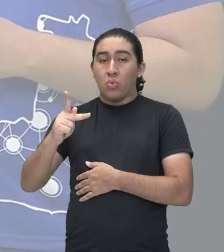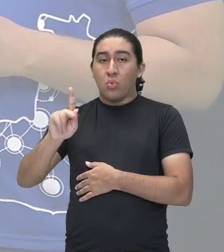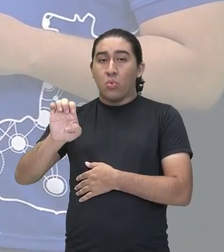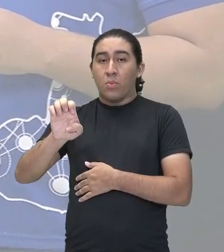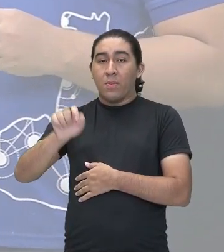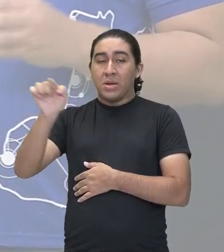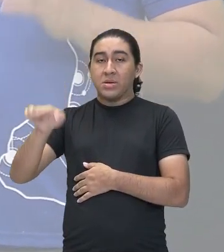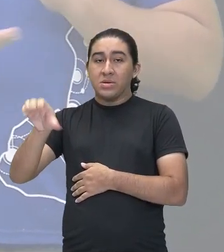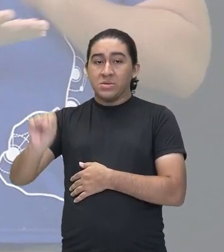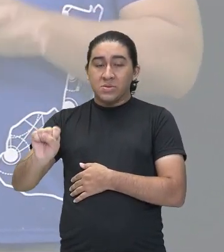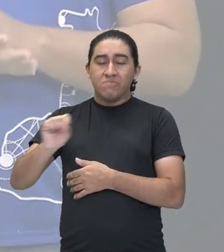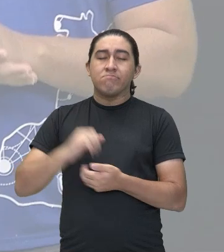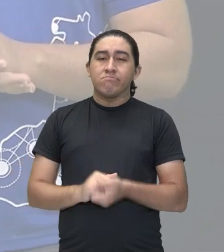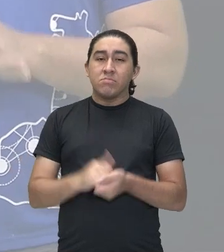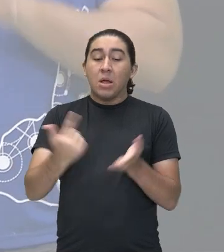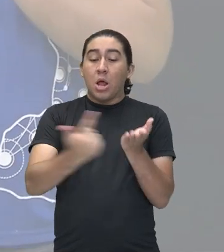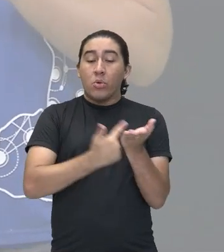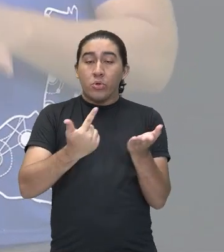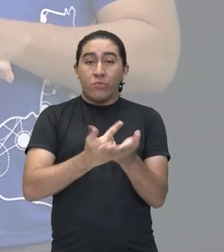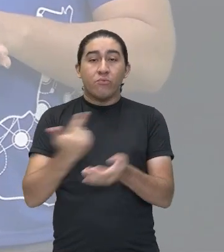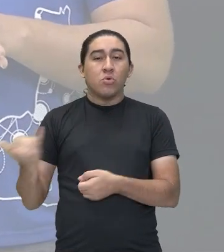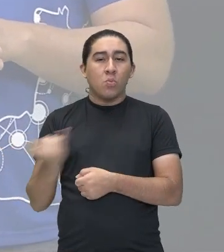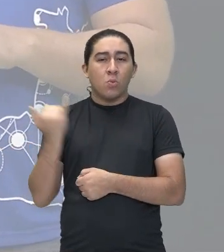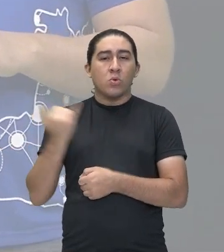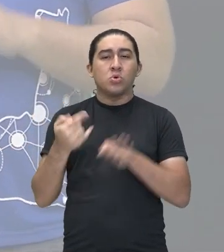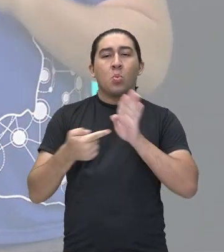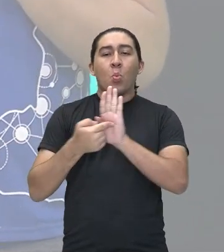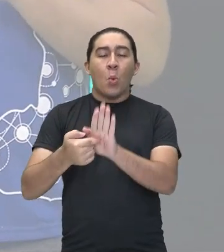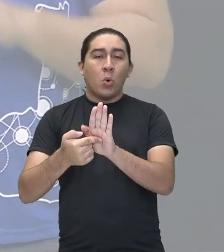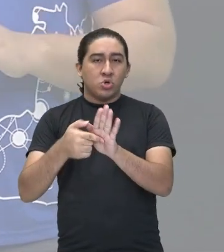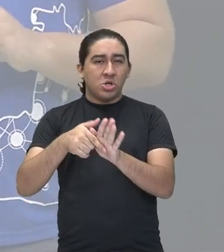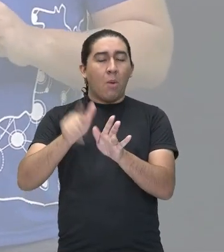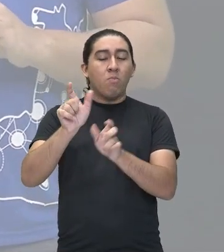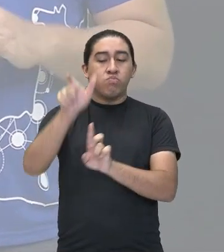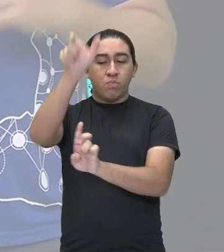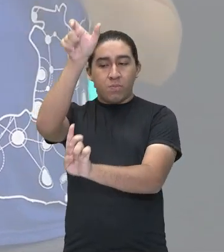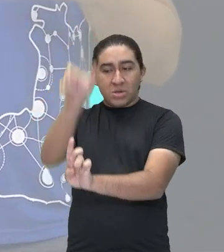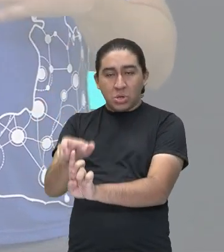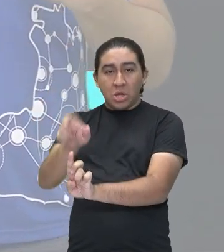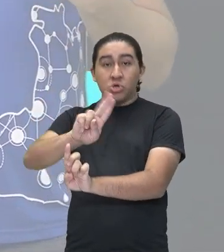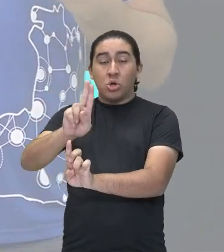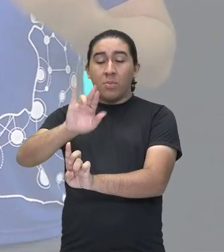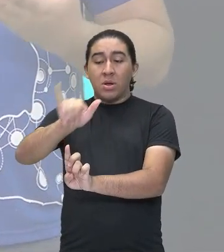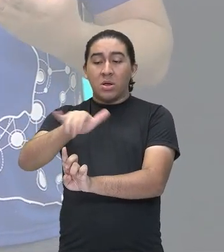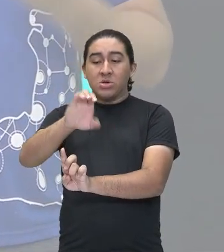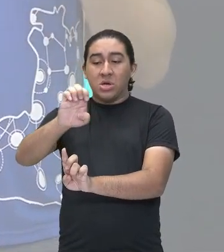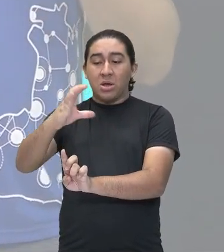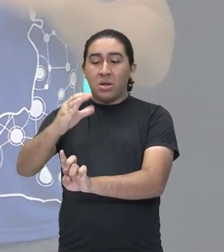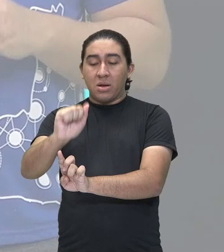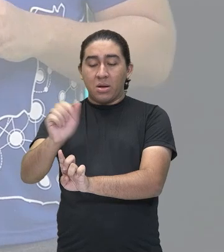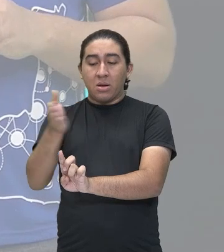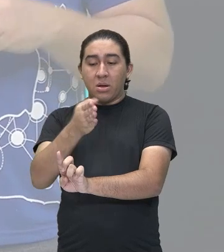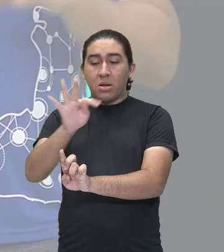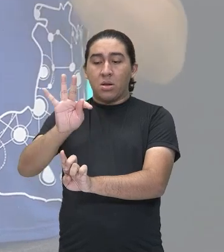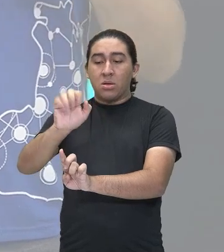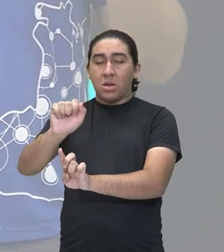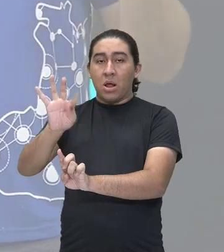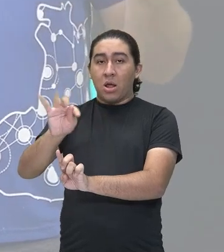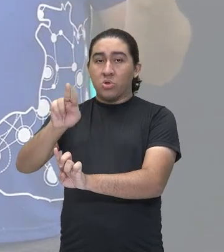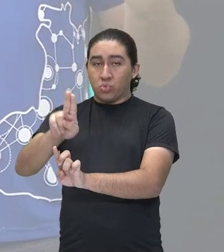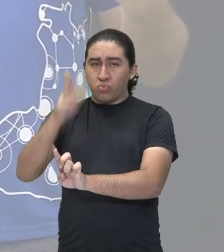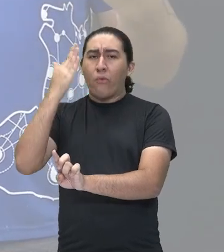obra importante que vai apresentar um personagem, Jeca Tatu, bastante conhecido, certo?